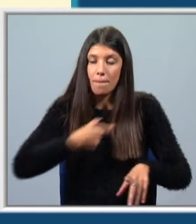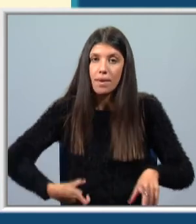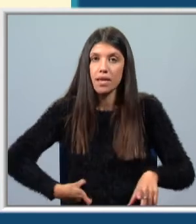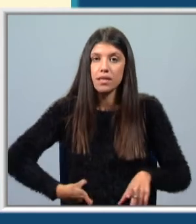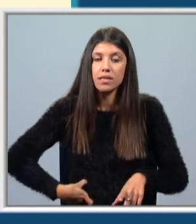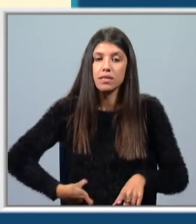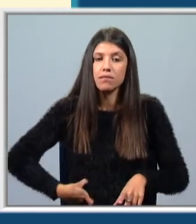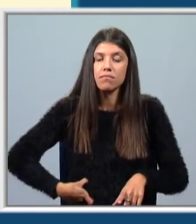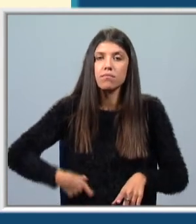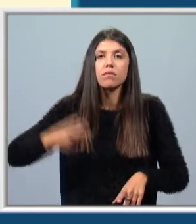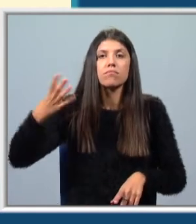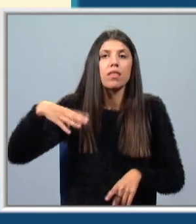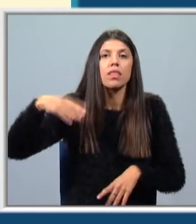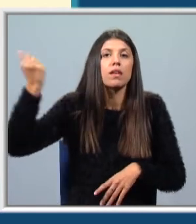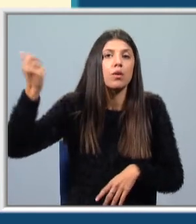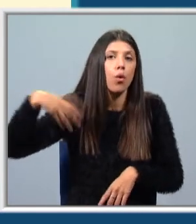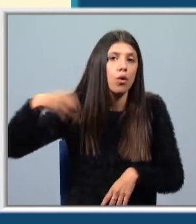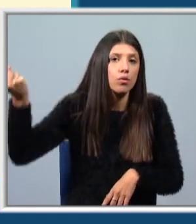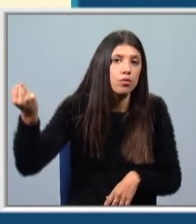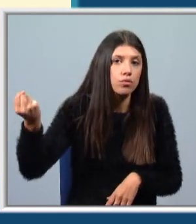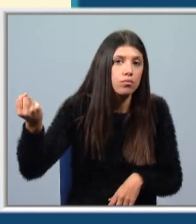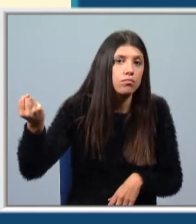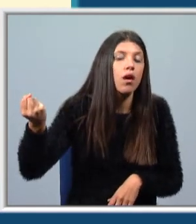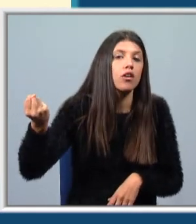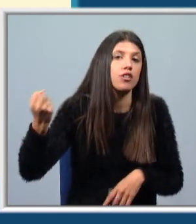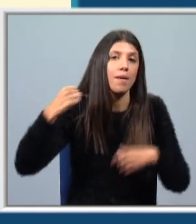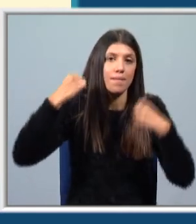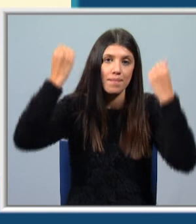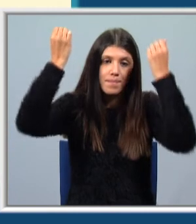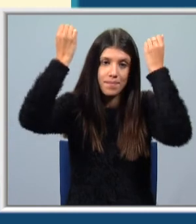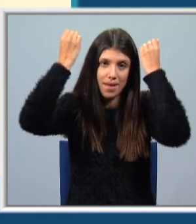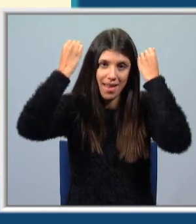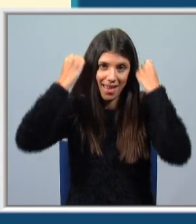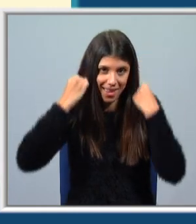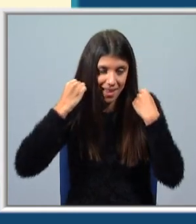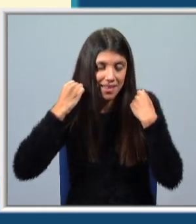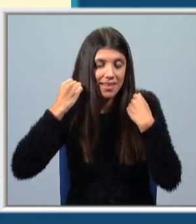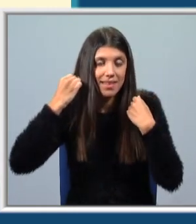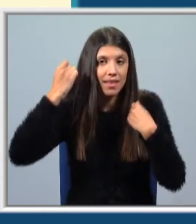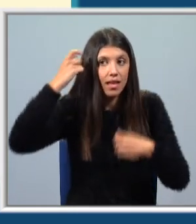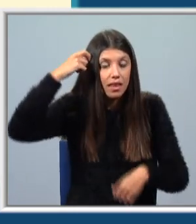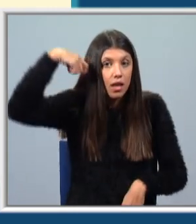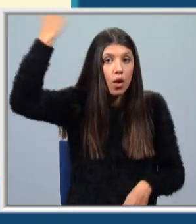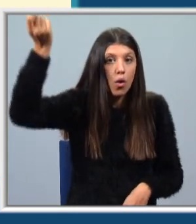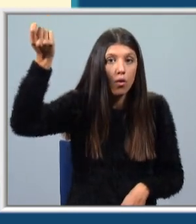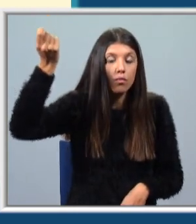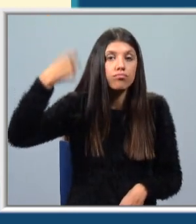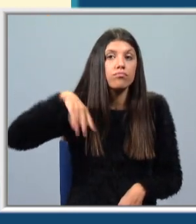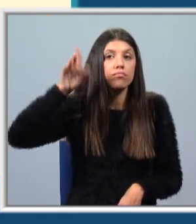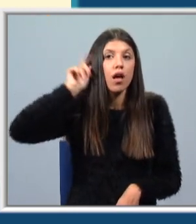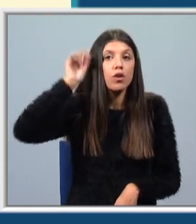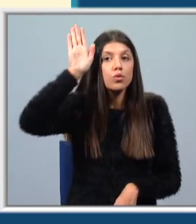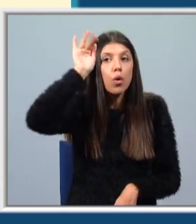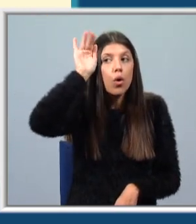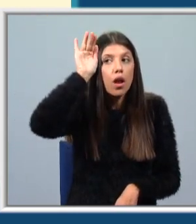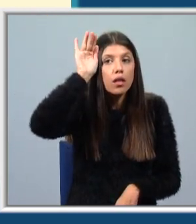e agora o que é que o príncipe tirava? O que é que ele usava sempre? O correto, o barrete. As orelhas do burro tinham